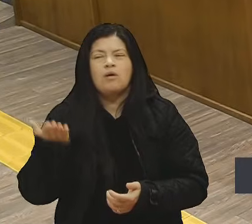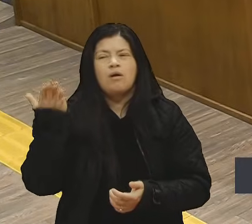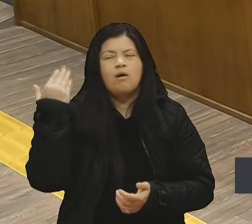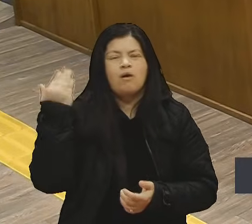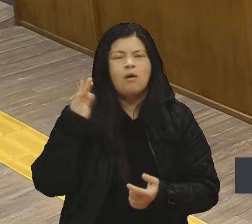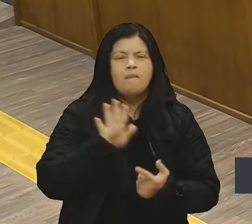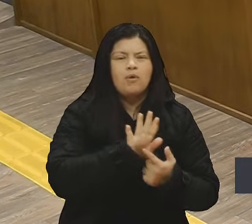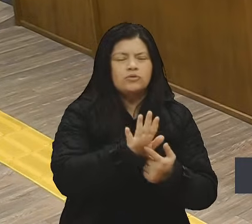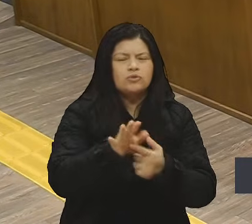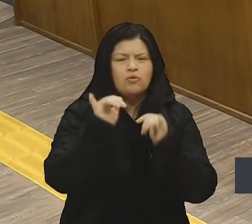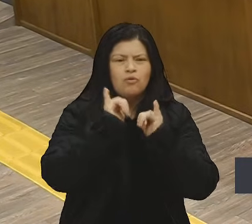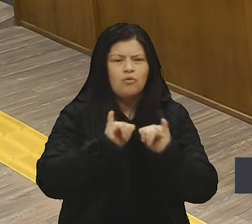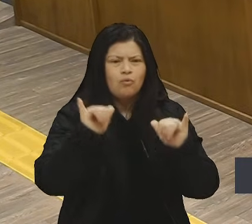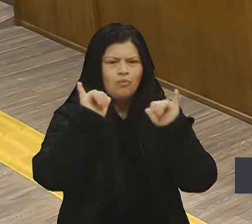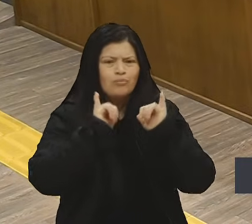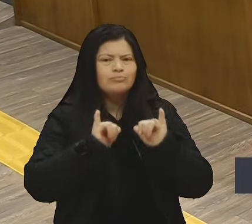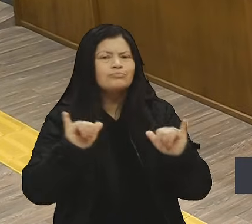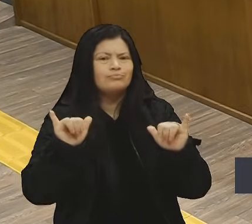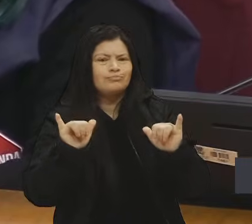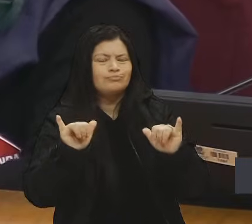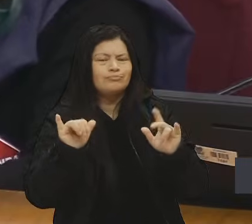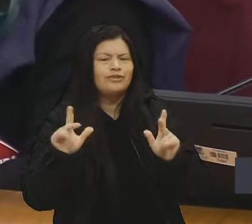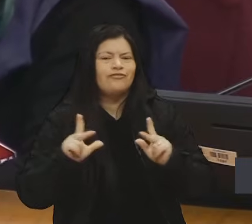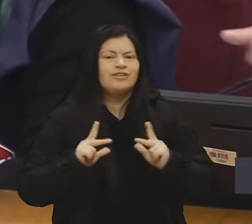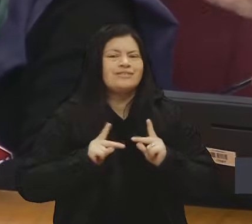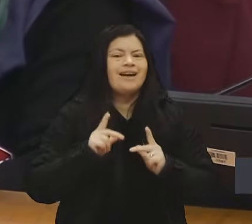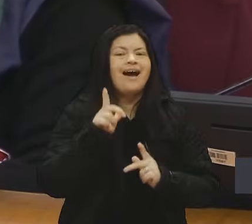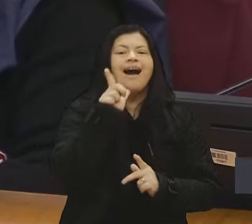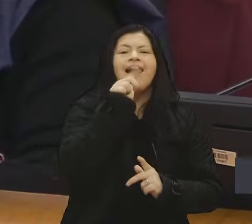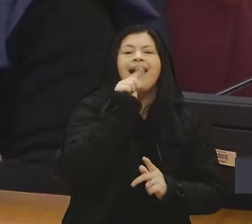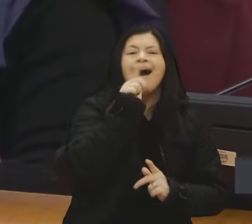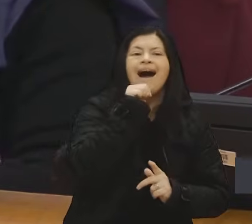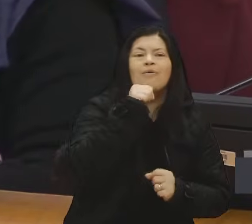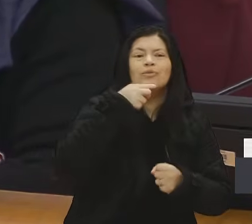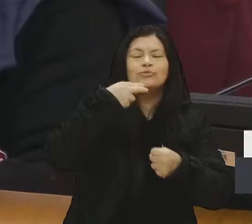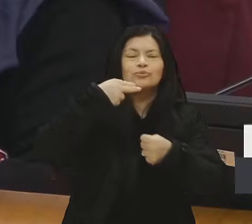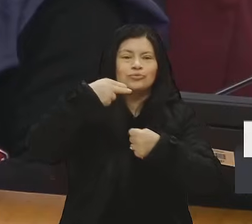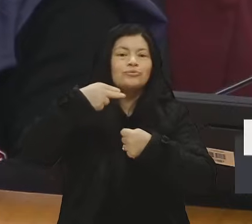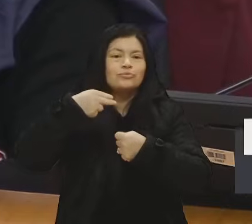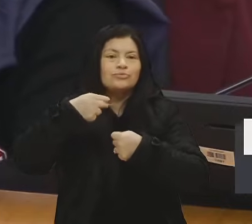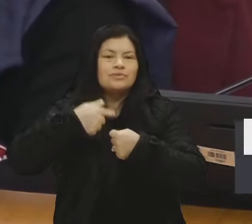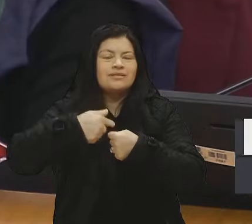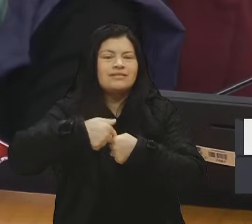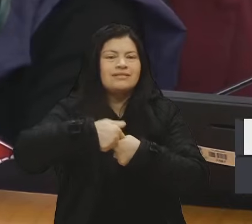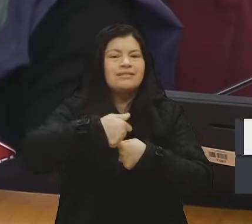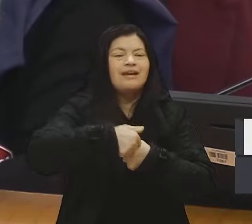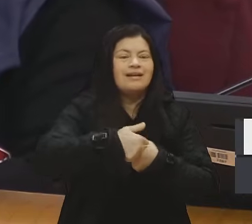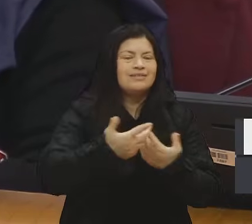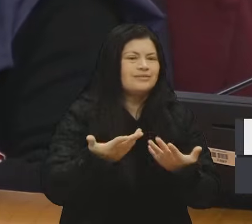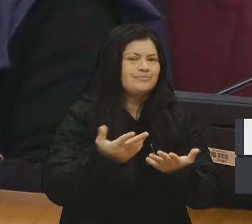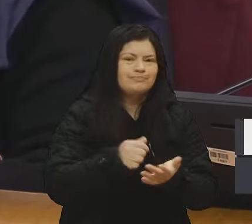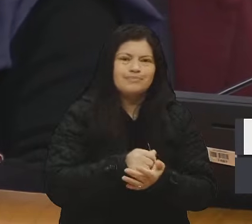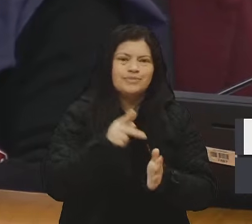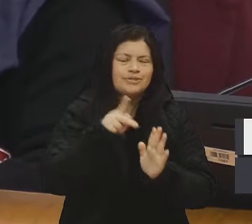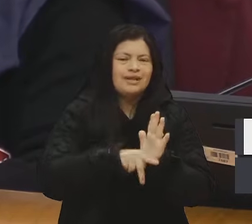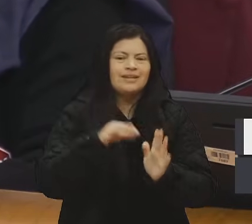a intenção de privatizar a água dos municípios por aquele processo de regionalização,